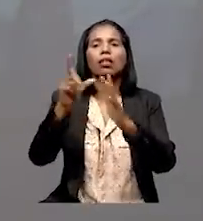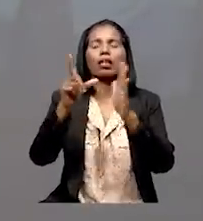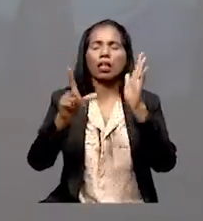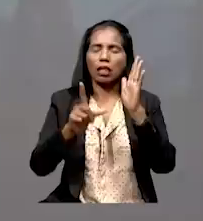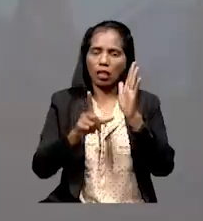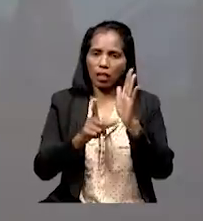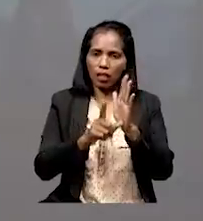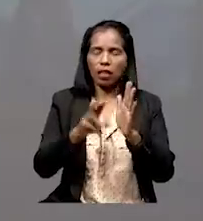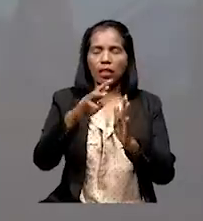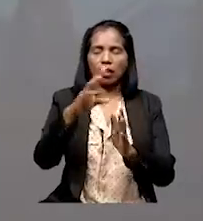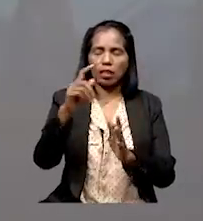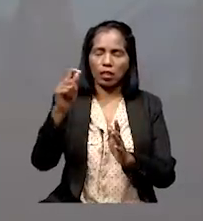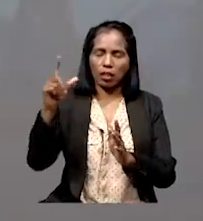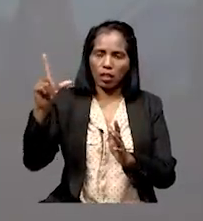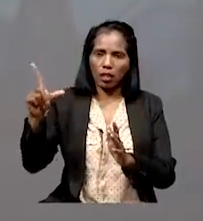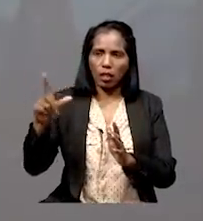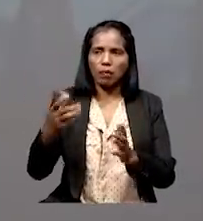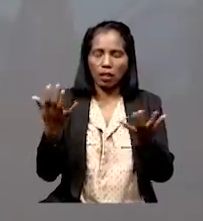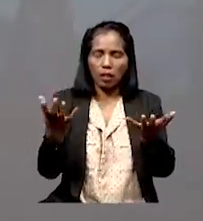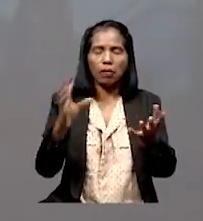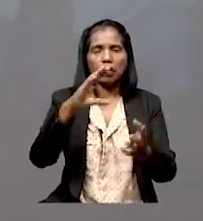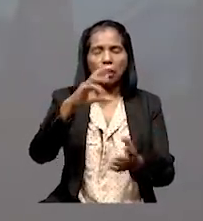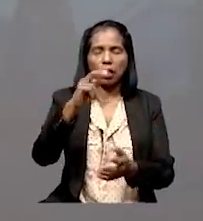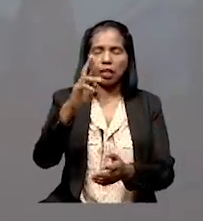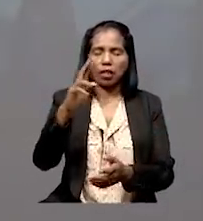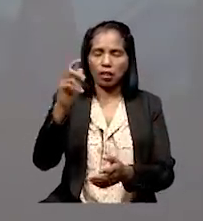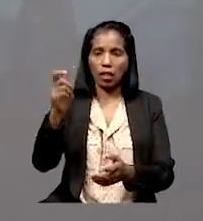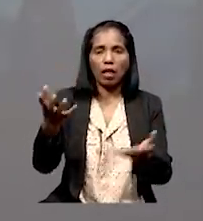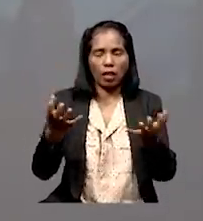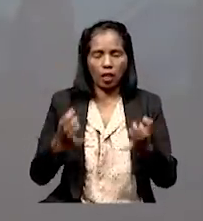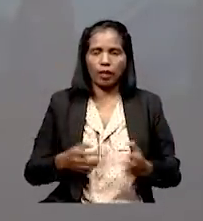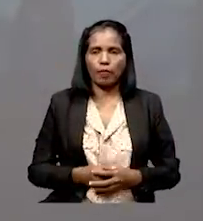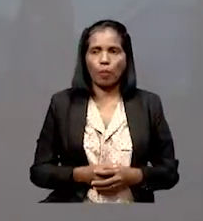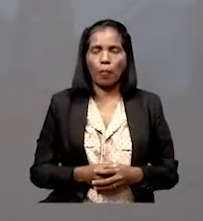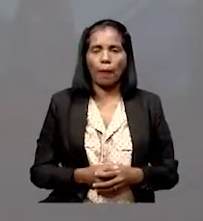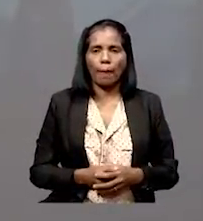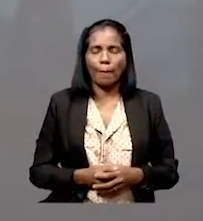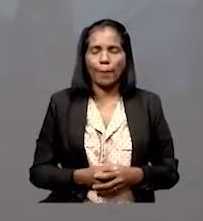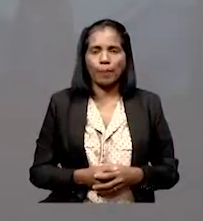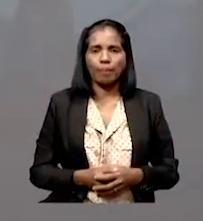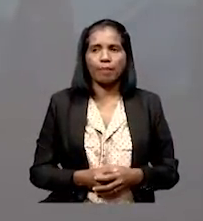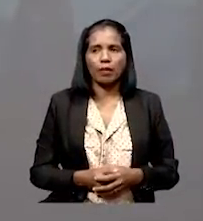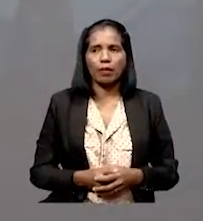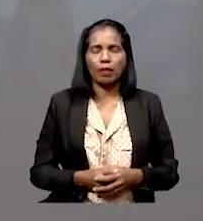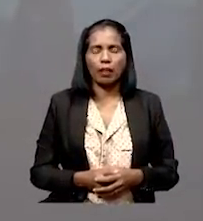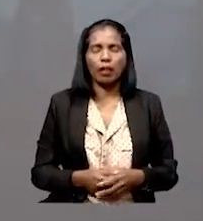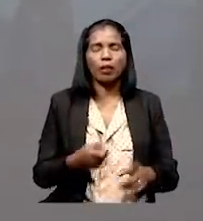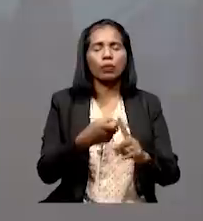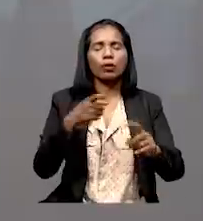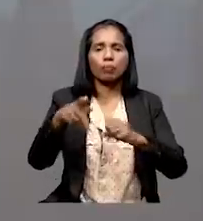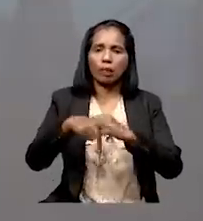ni red mac senarai hakar. Bah kandidatu ni bemak ne husi senarai